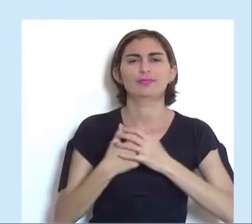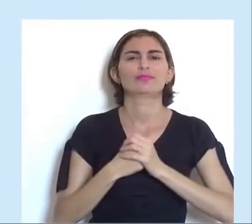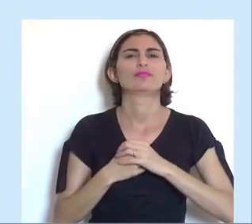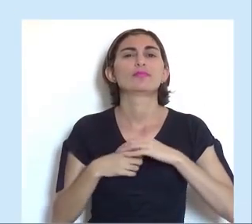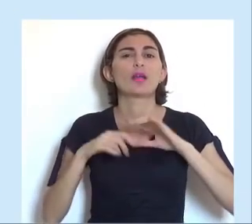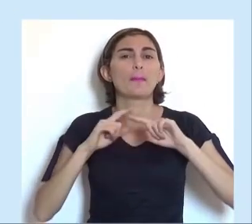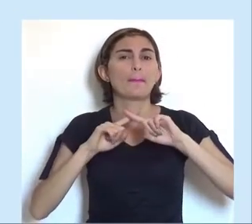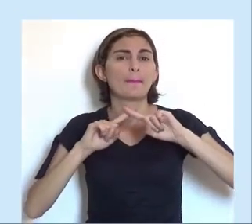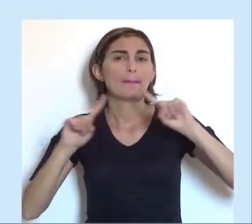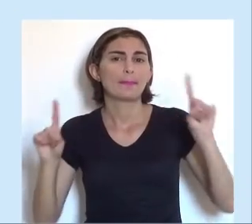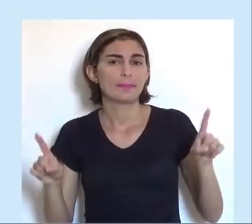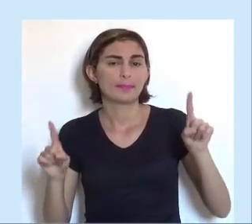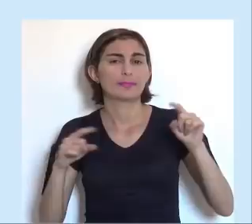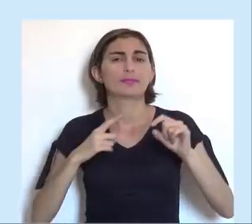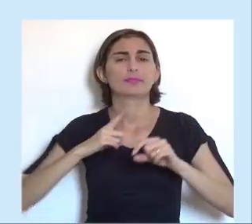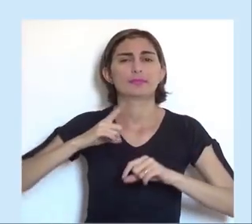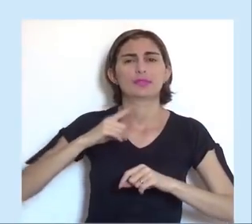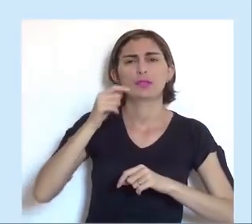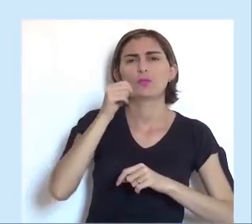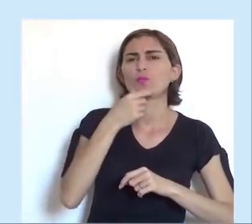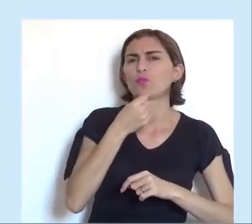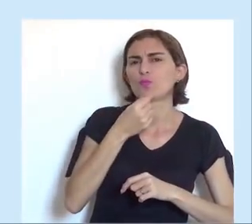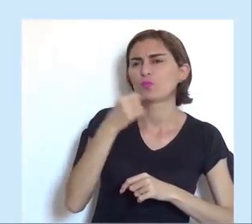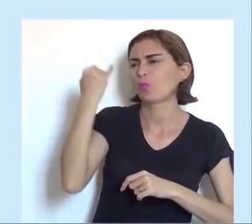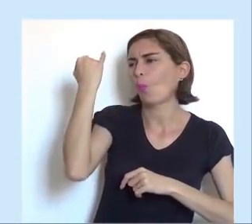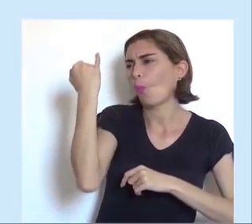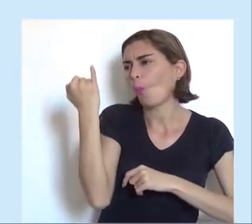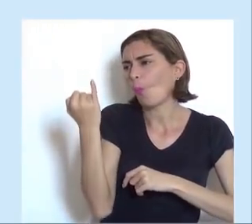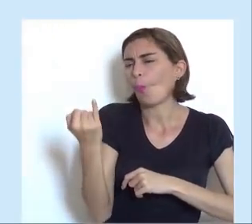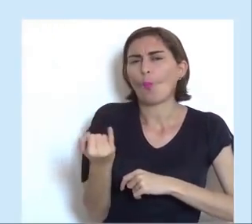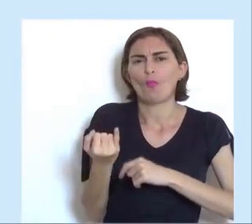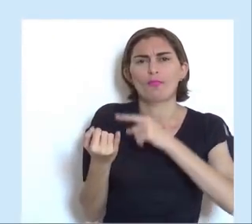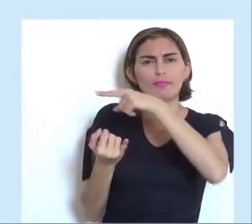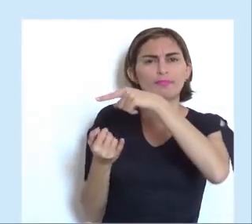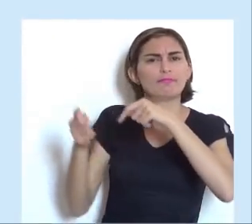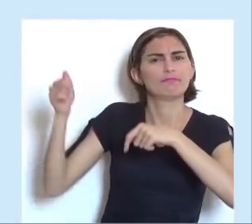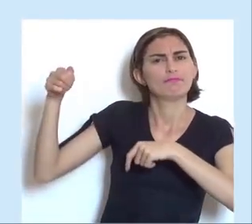isso. Mas aí tinha Magrelim, ninguém dava